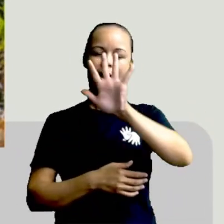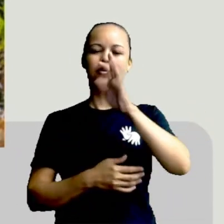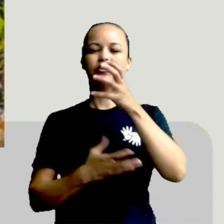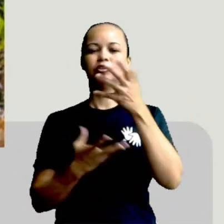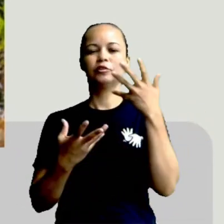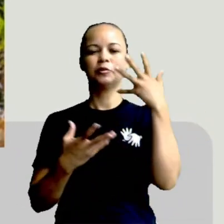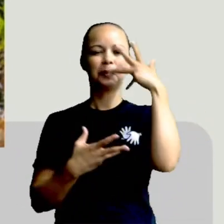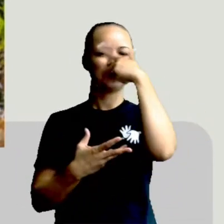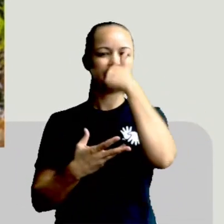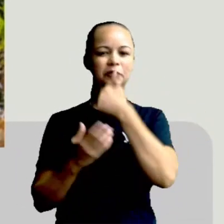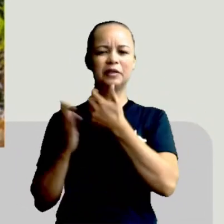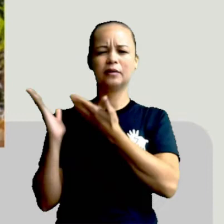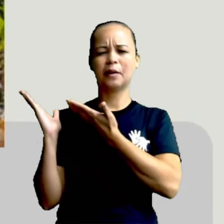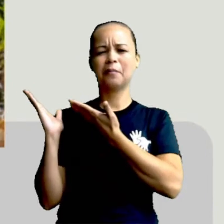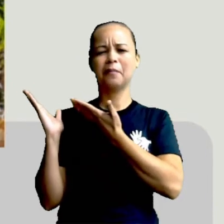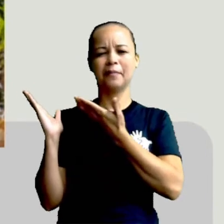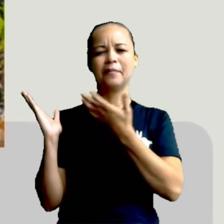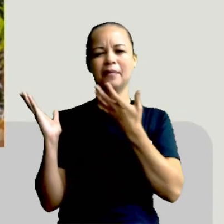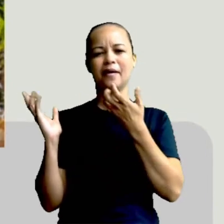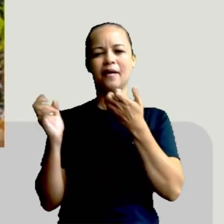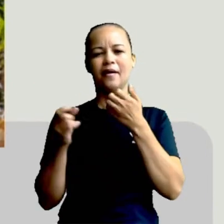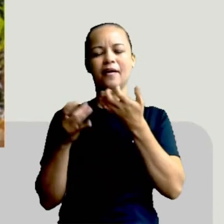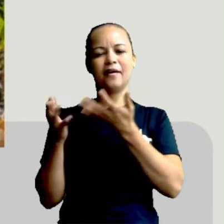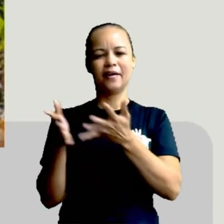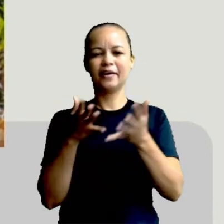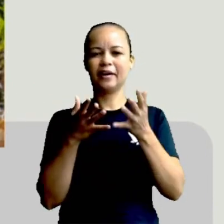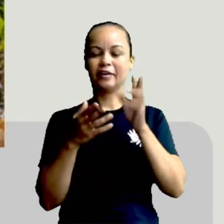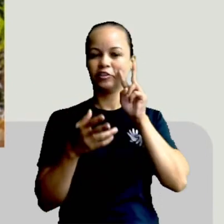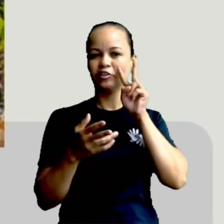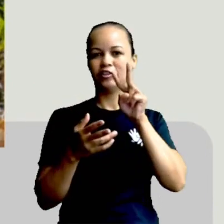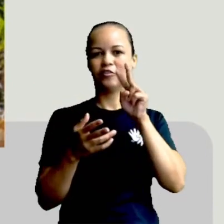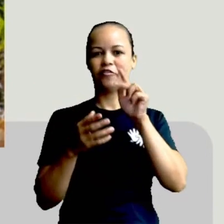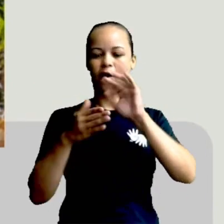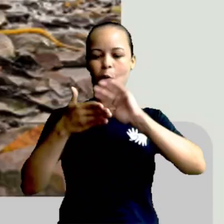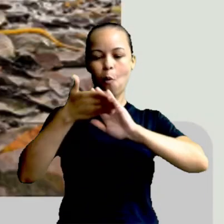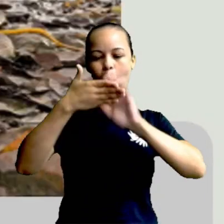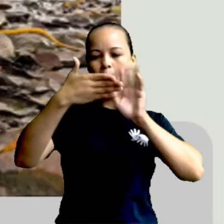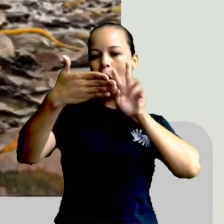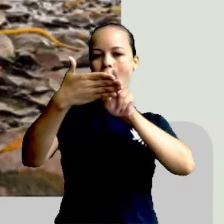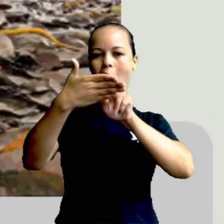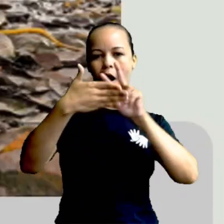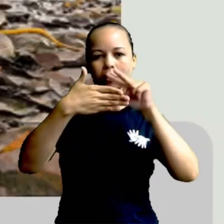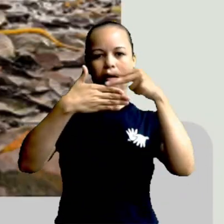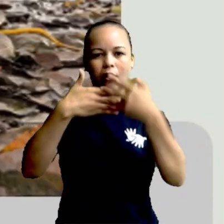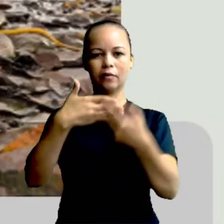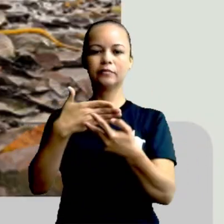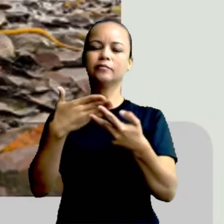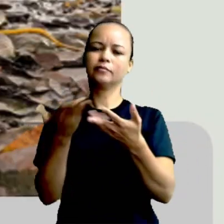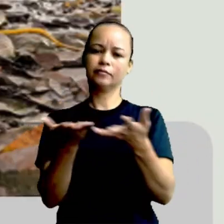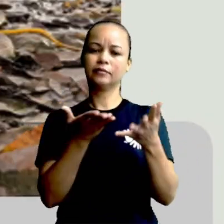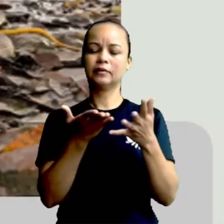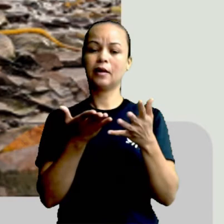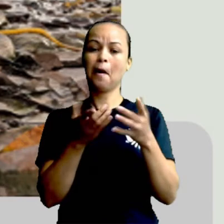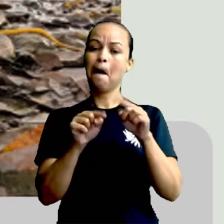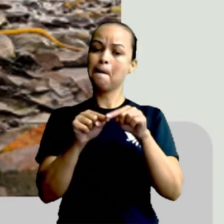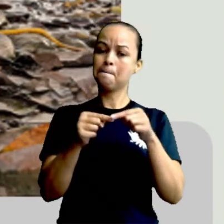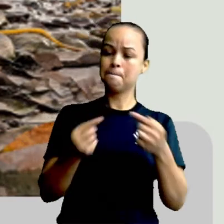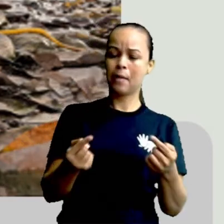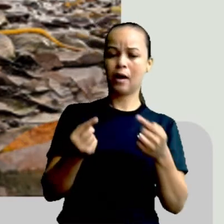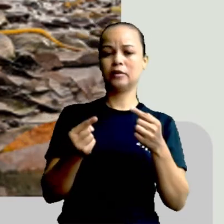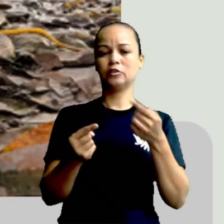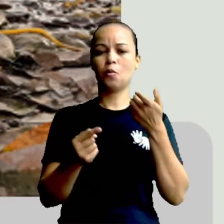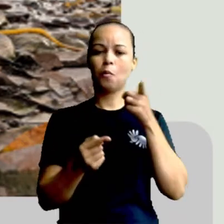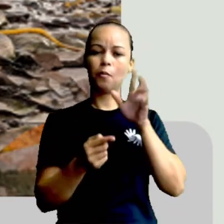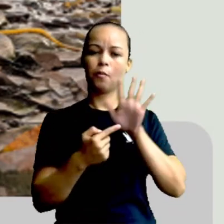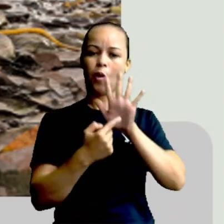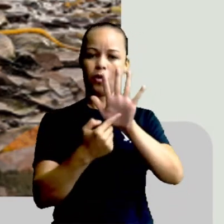bem purinha, bem clarinha, que a gente consegue ver o outro lado, né? Mas também, por outro lado, eu trouxe um rio aí